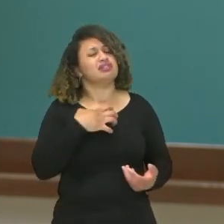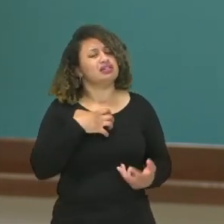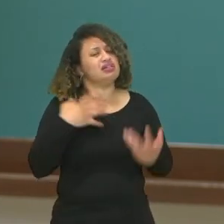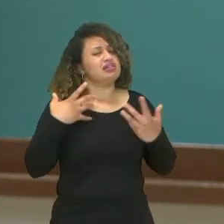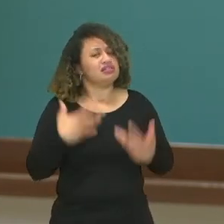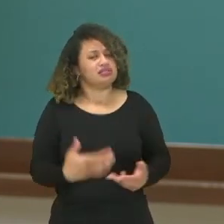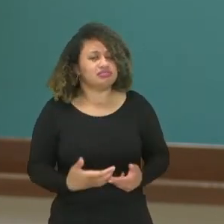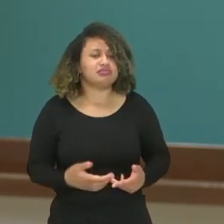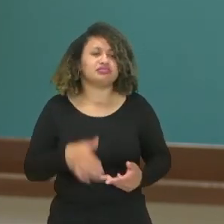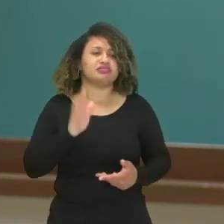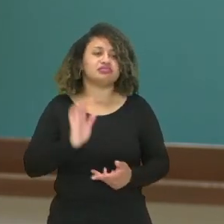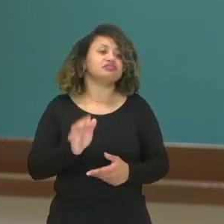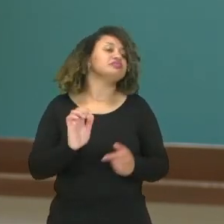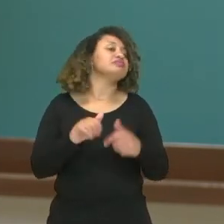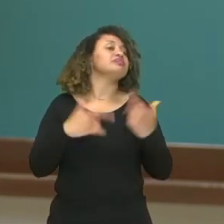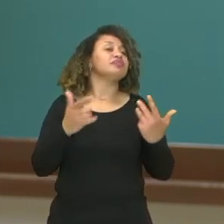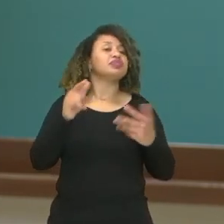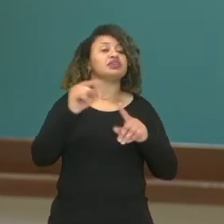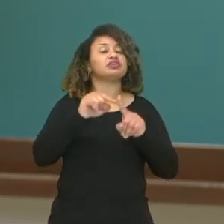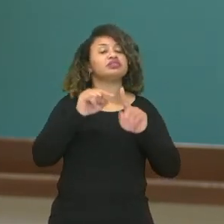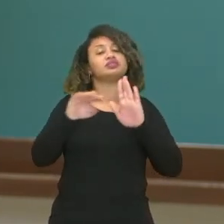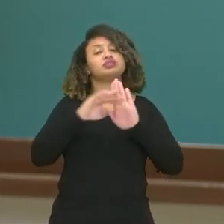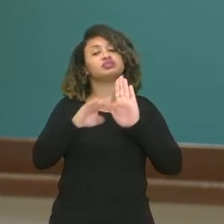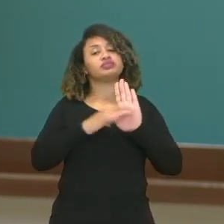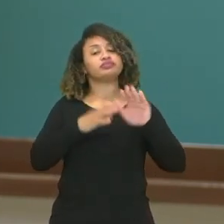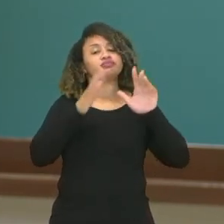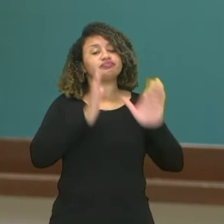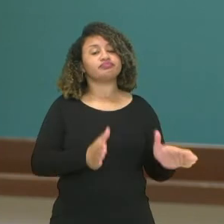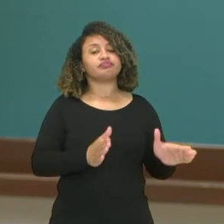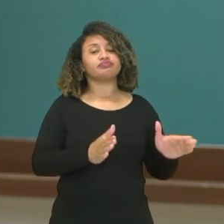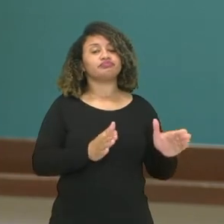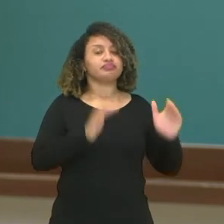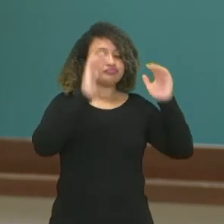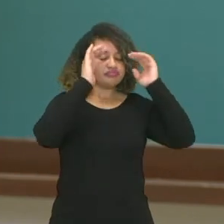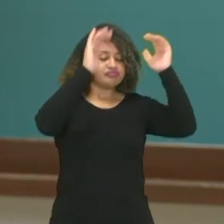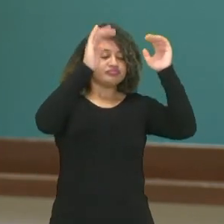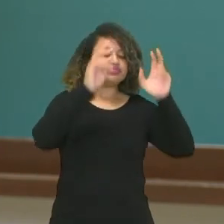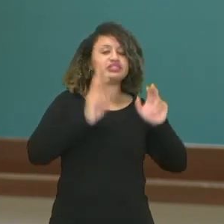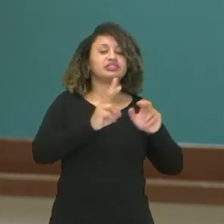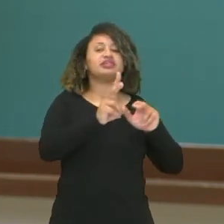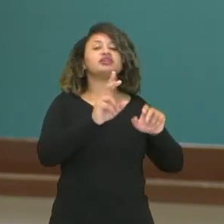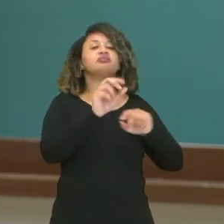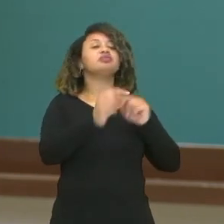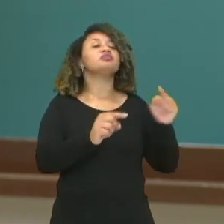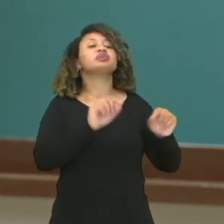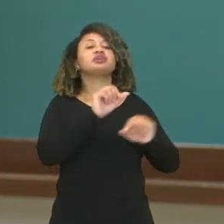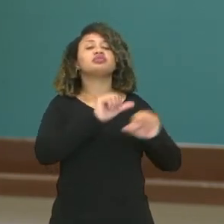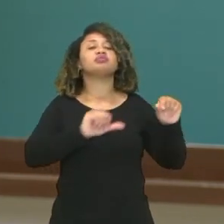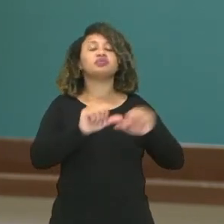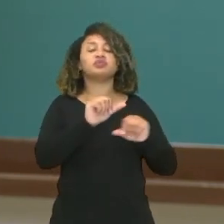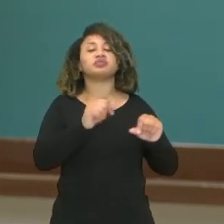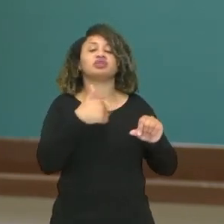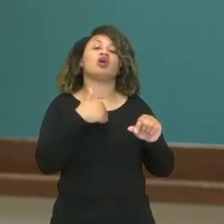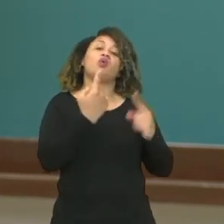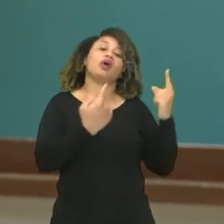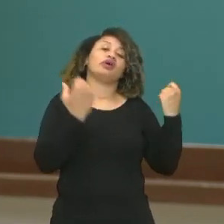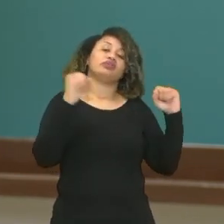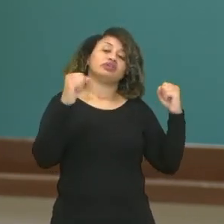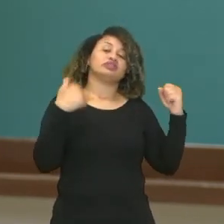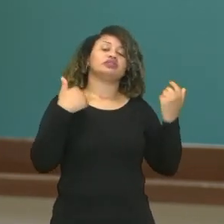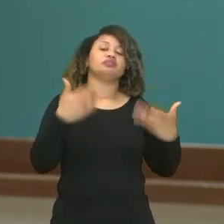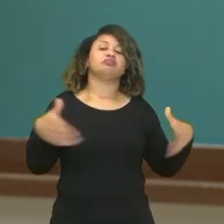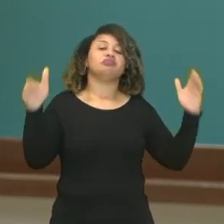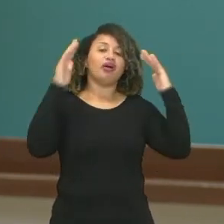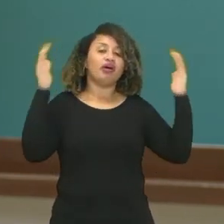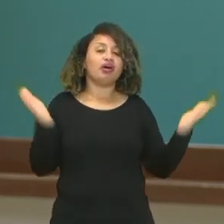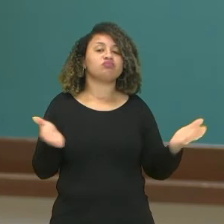tá? Então, esse é um protocolo fechado e sempre vai ser assim. Só vai mudar o quê? O exercício. Eu vou escolher os exercícios.